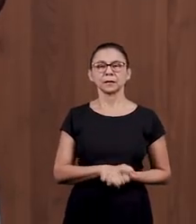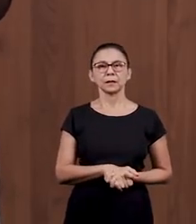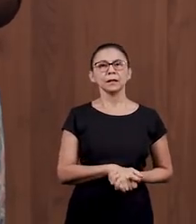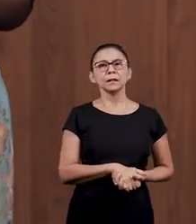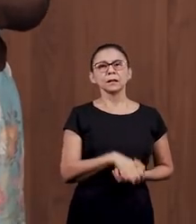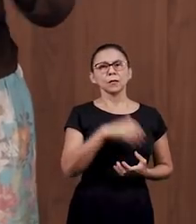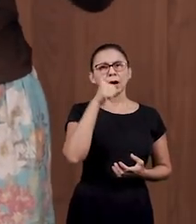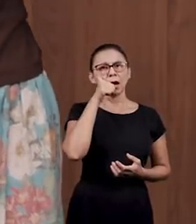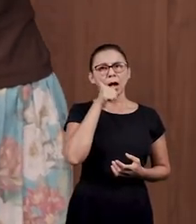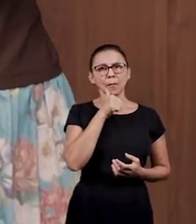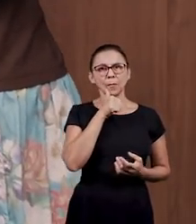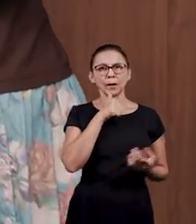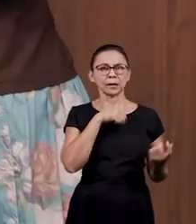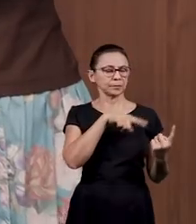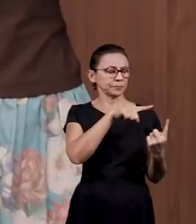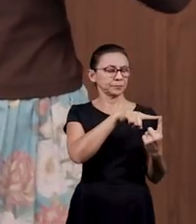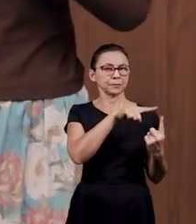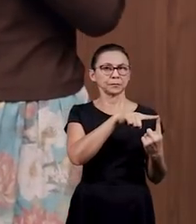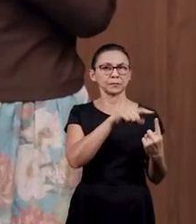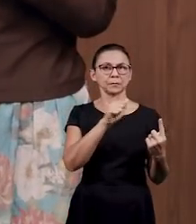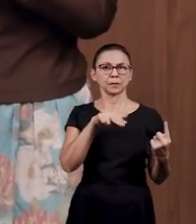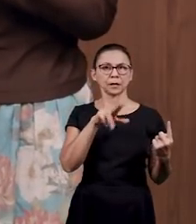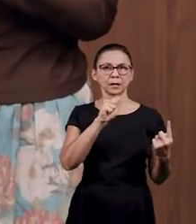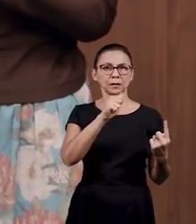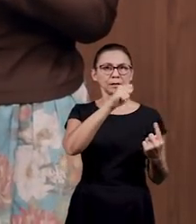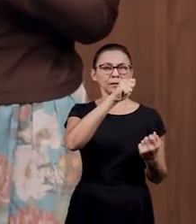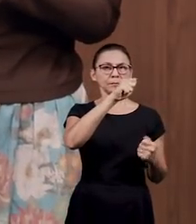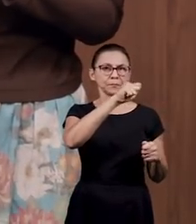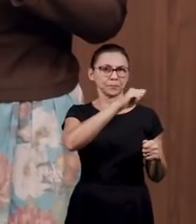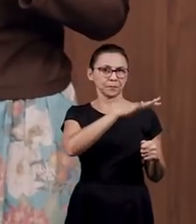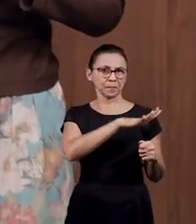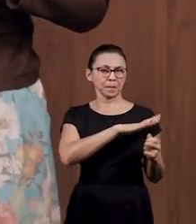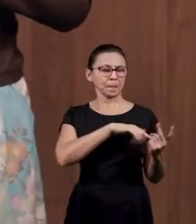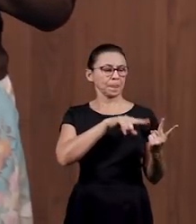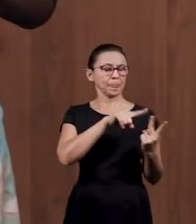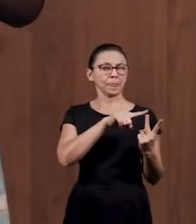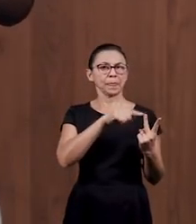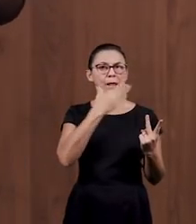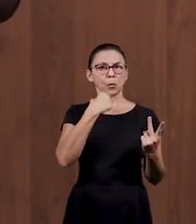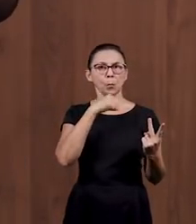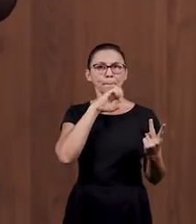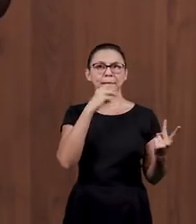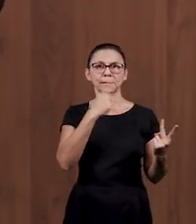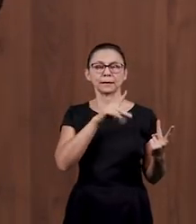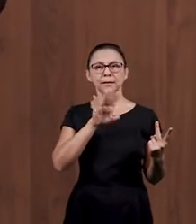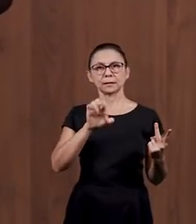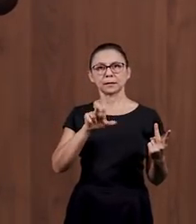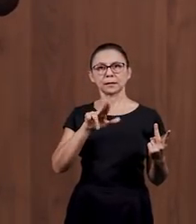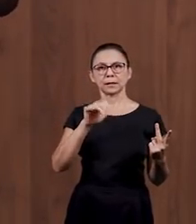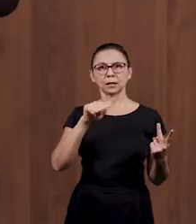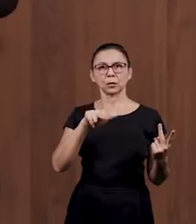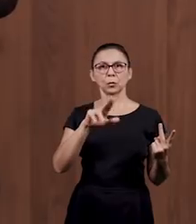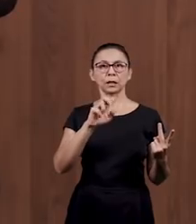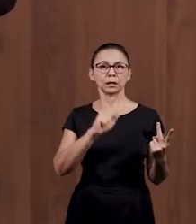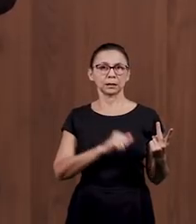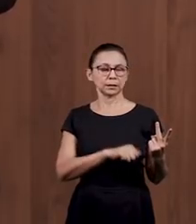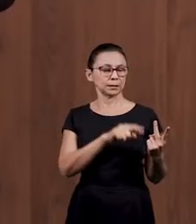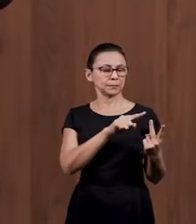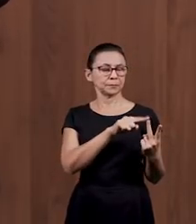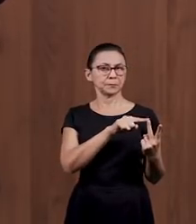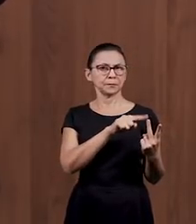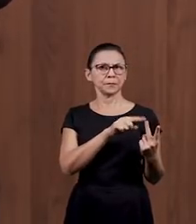e Eucana moravam na montanha de Efraim, mas o templo, o tabernáculo, estava montado em